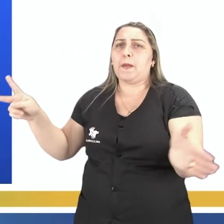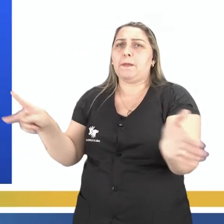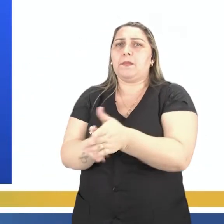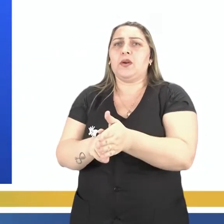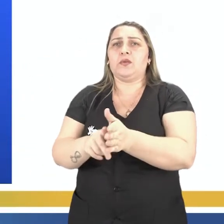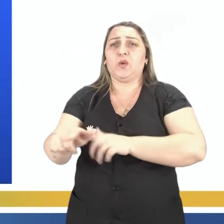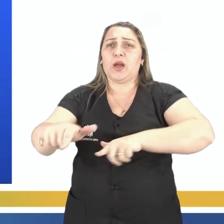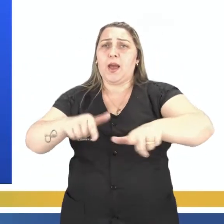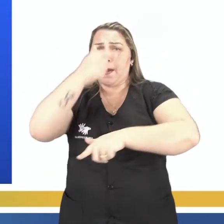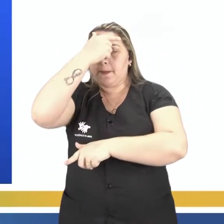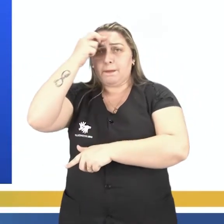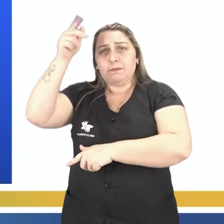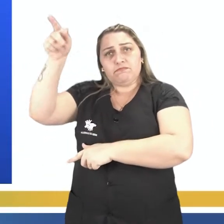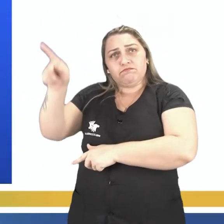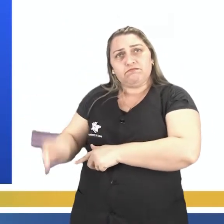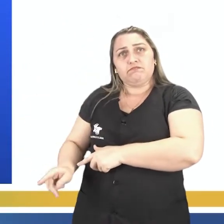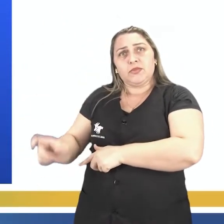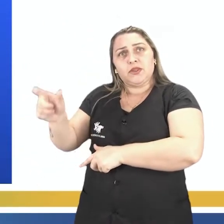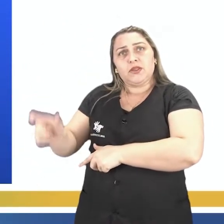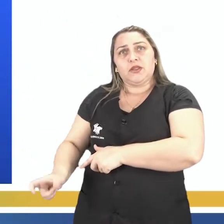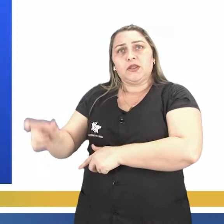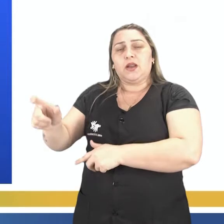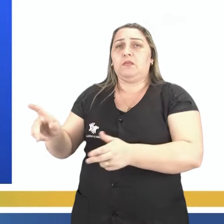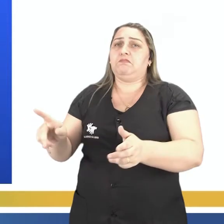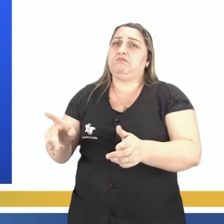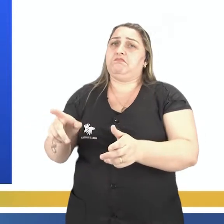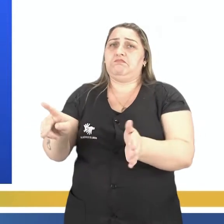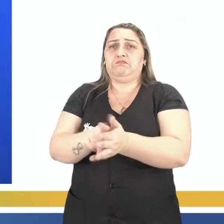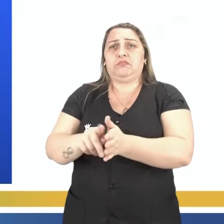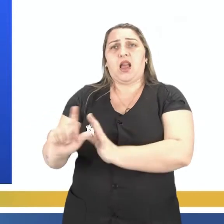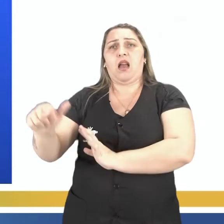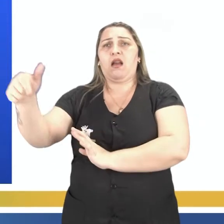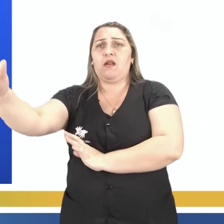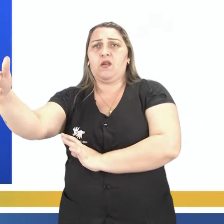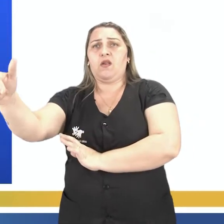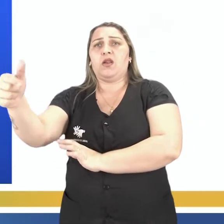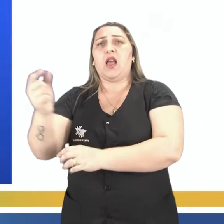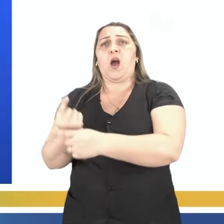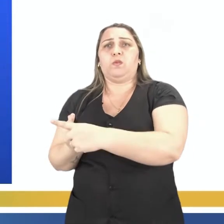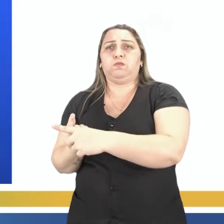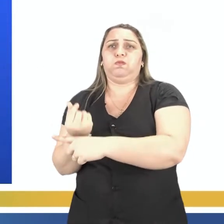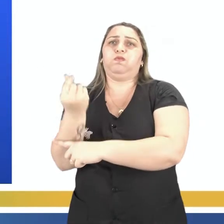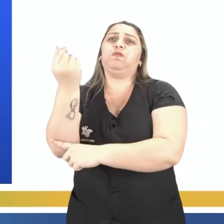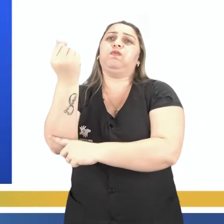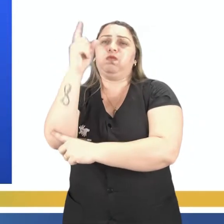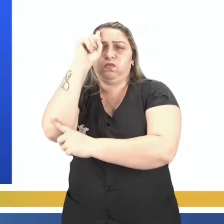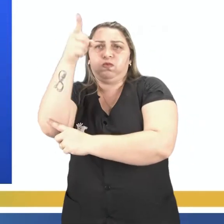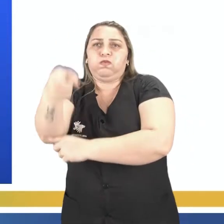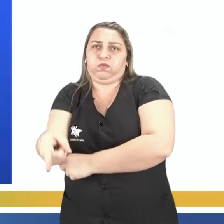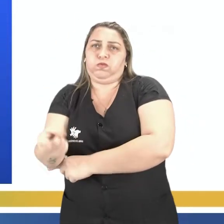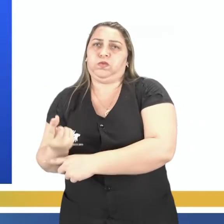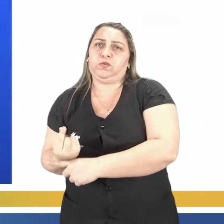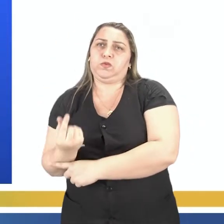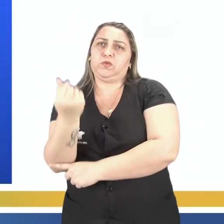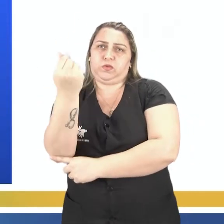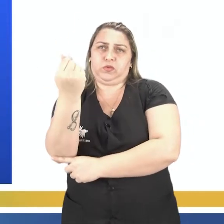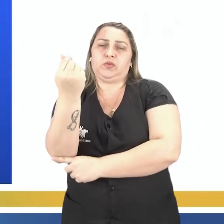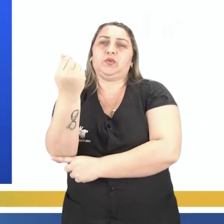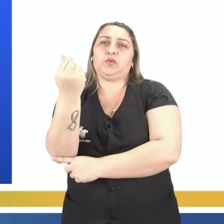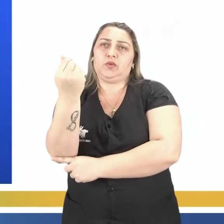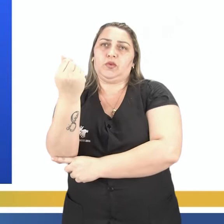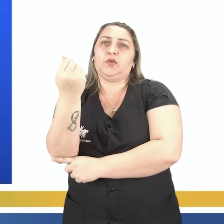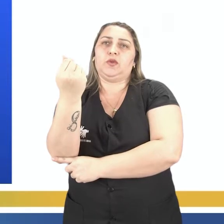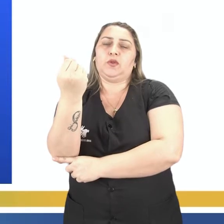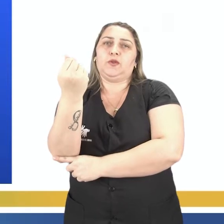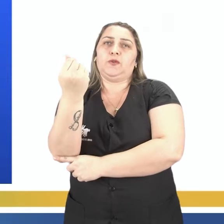ao trabalhador e passe a pertencer a outrem. No caso, ao capitalista, ao dono do capital, ao dono